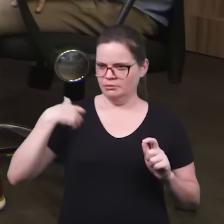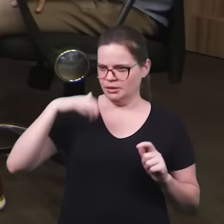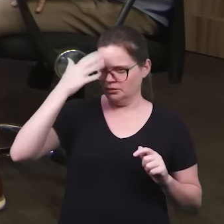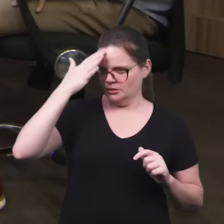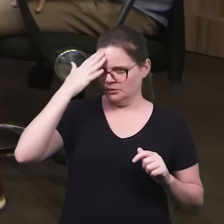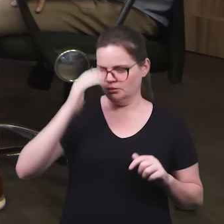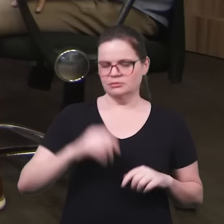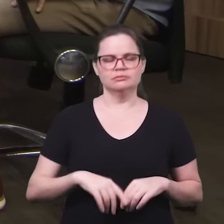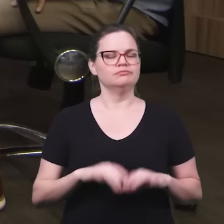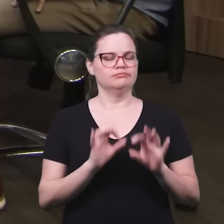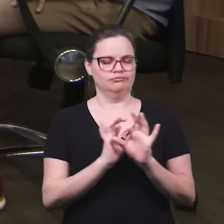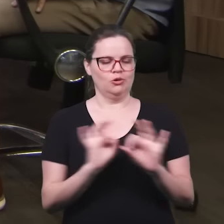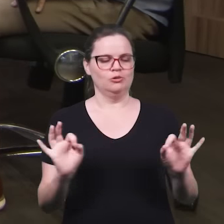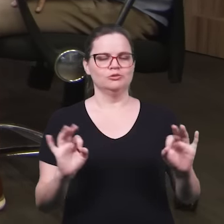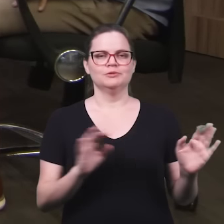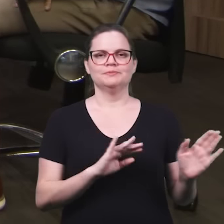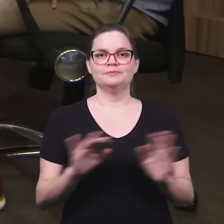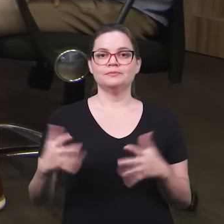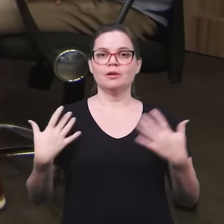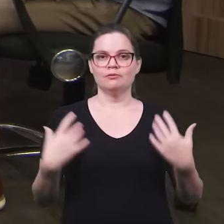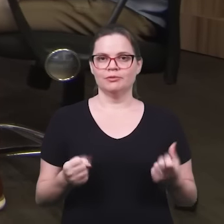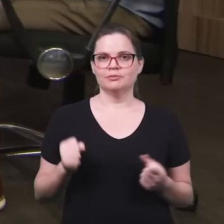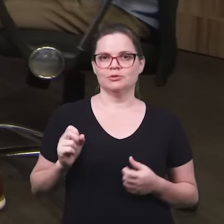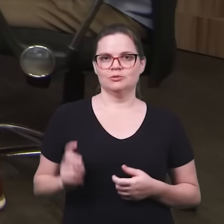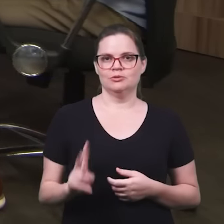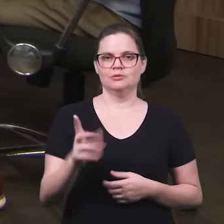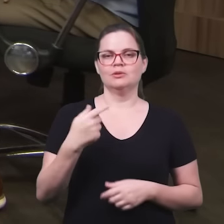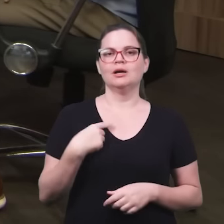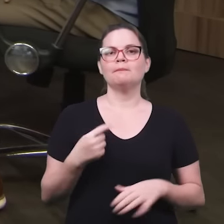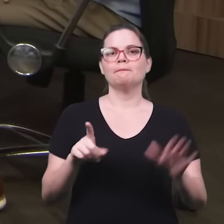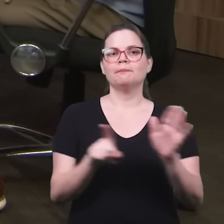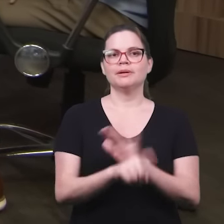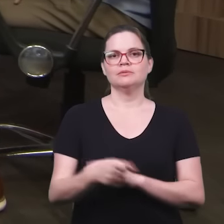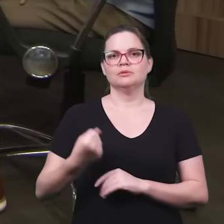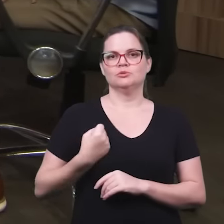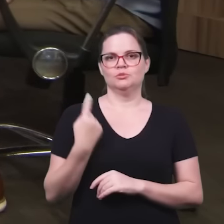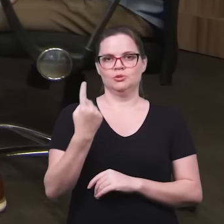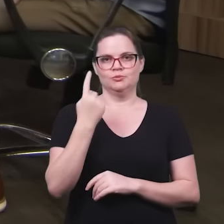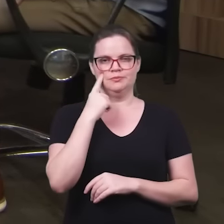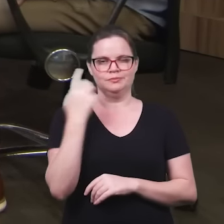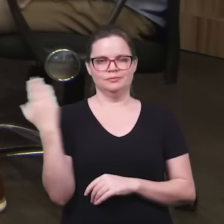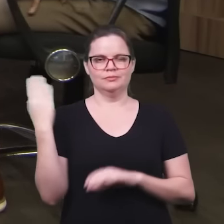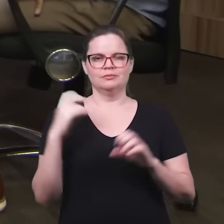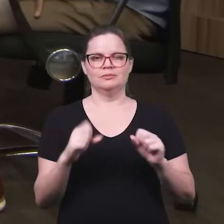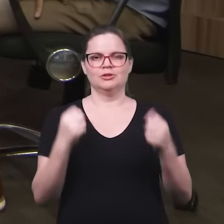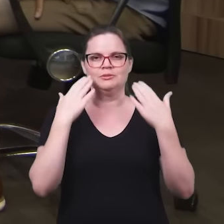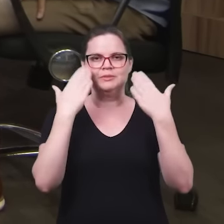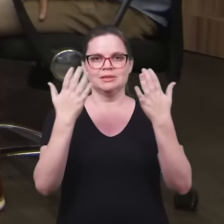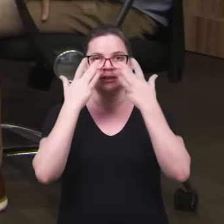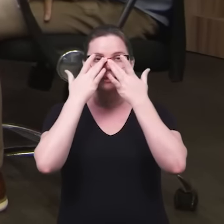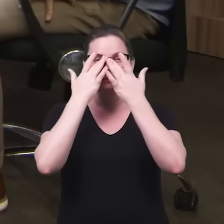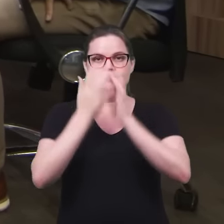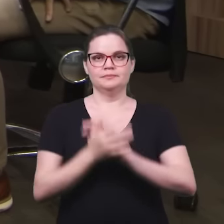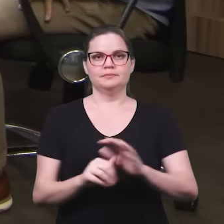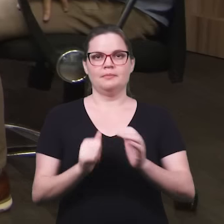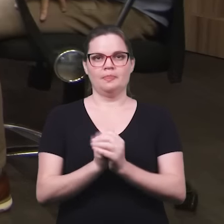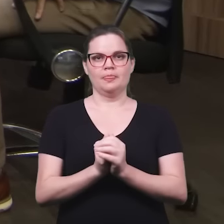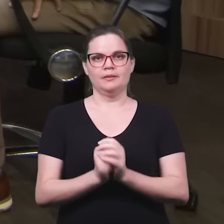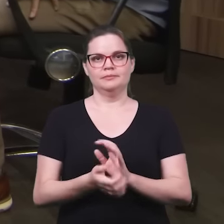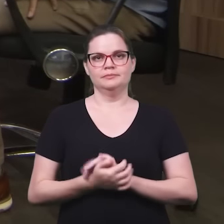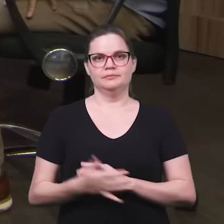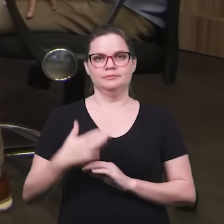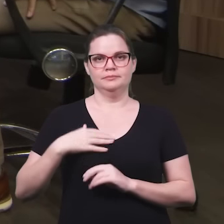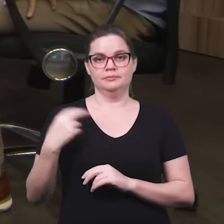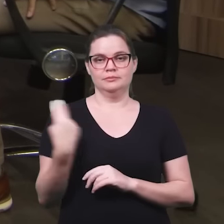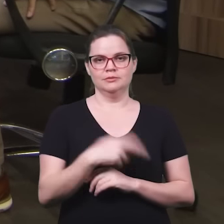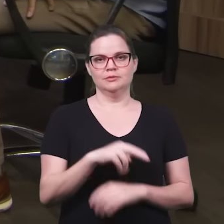Perfeito, perfeito. Vamos seguir? Vamos seguir então com a primeira pergunta aqui do estúdio. Pode se apresentar e fazer a sua pergunta. Amém. A paz do Senhor.